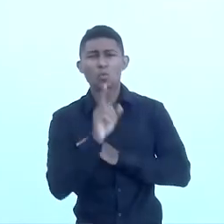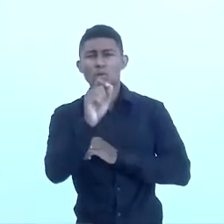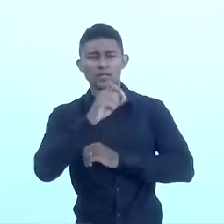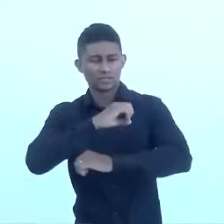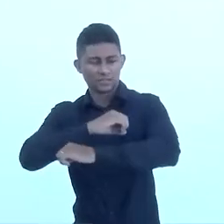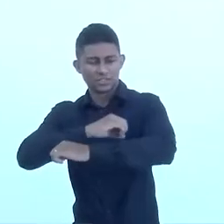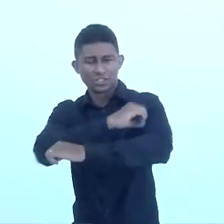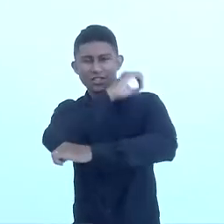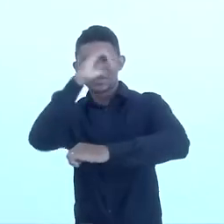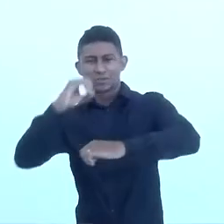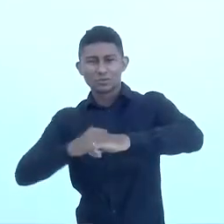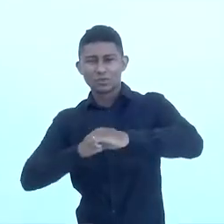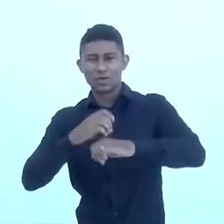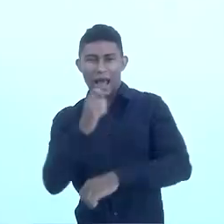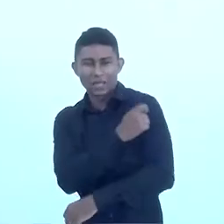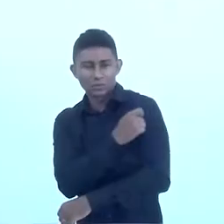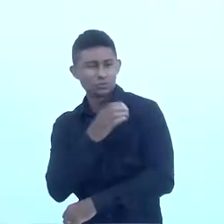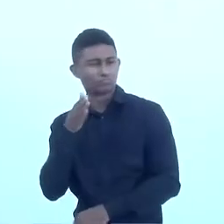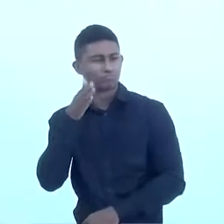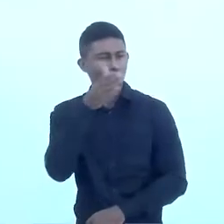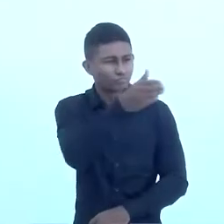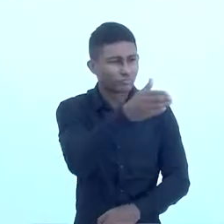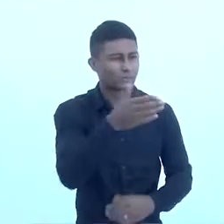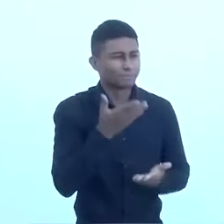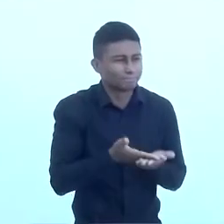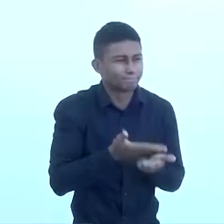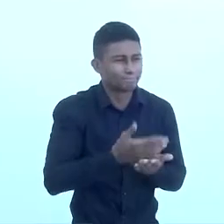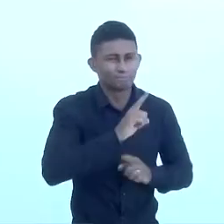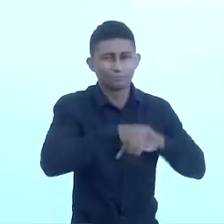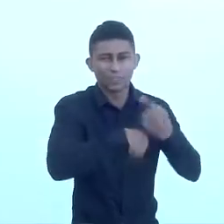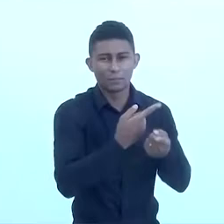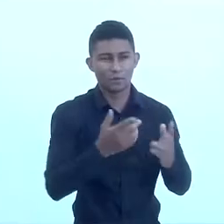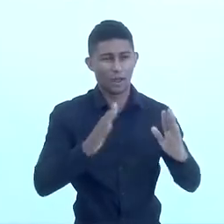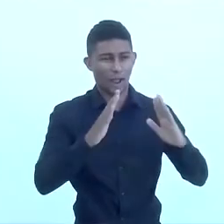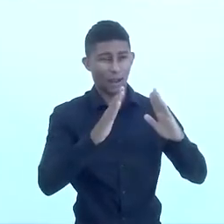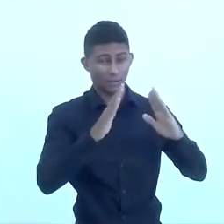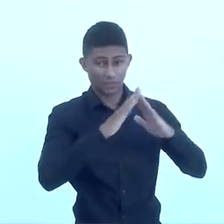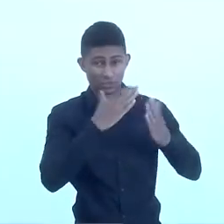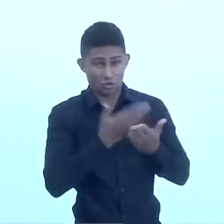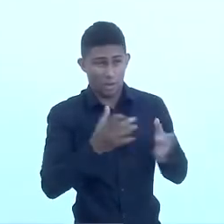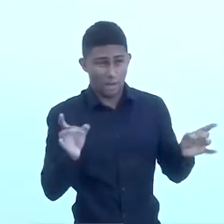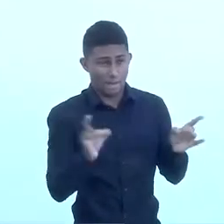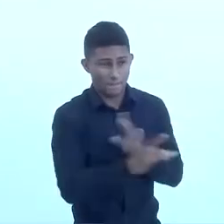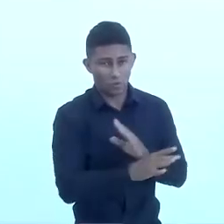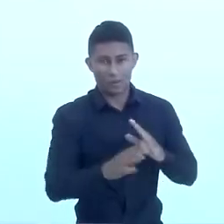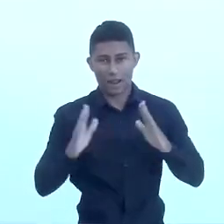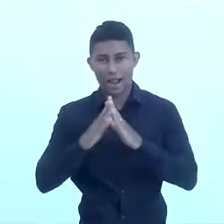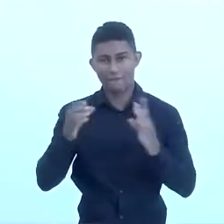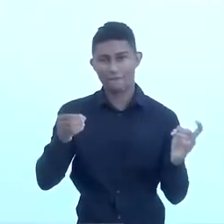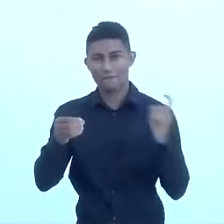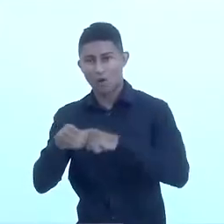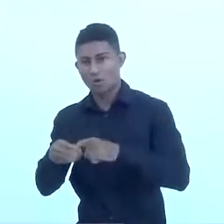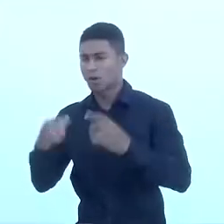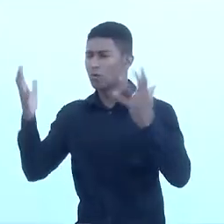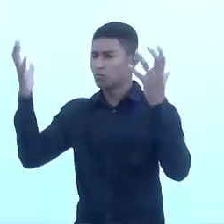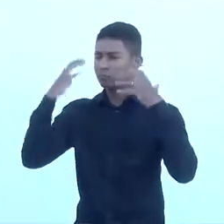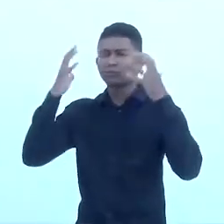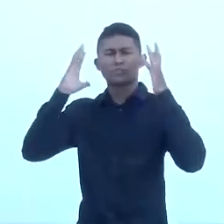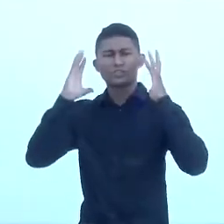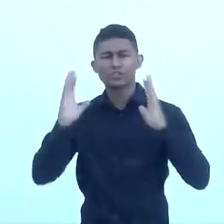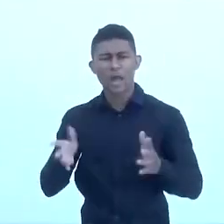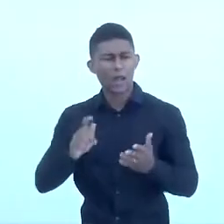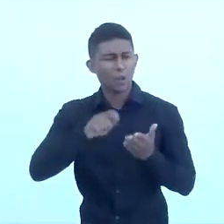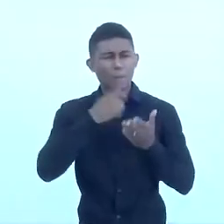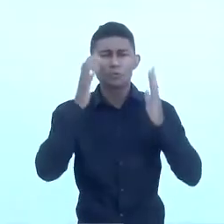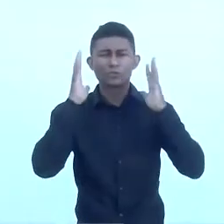passar o dia inteiro na escola, né? E depois você chegar alimentado no fim do dia, com banho tomado em casa para